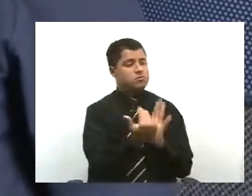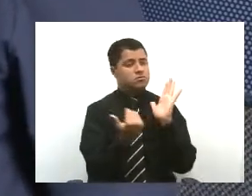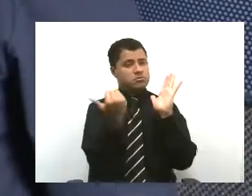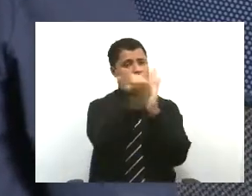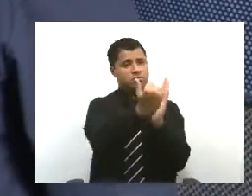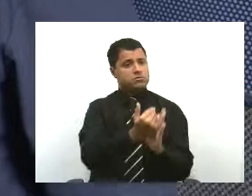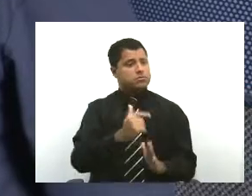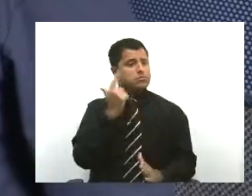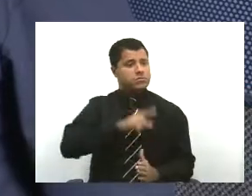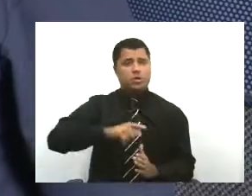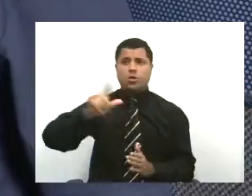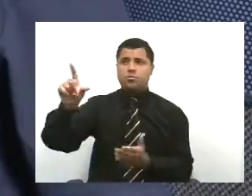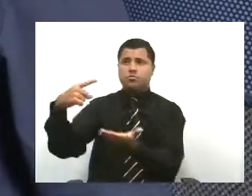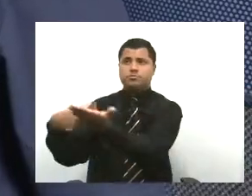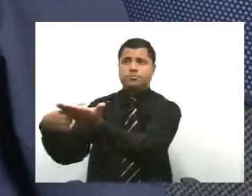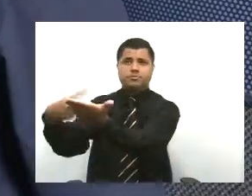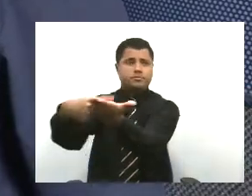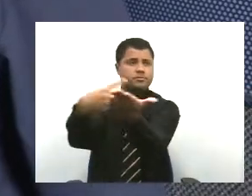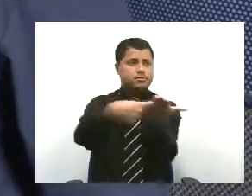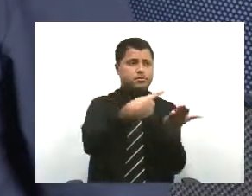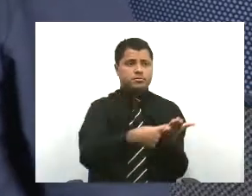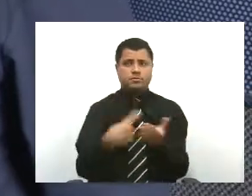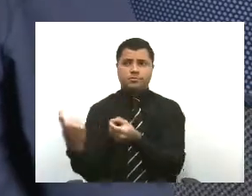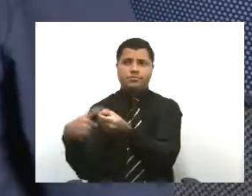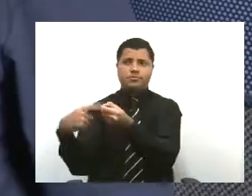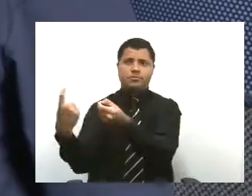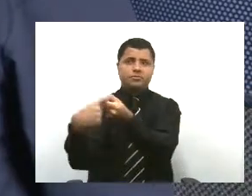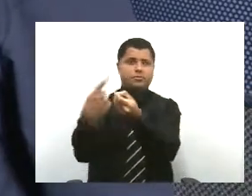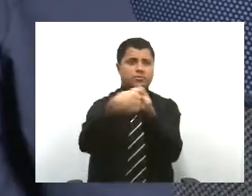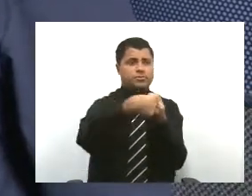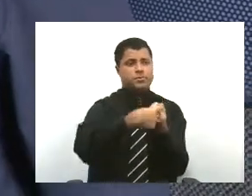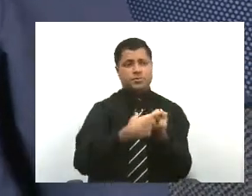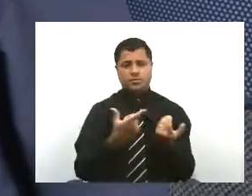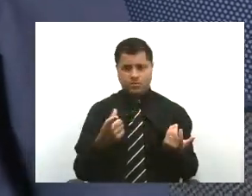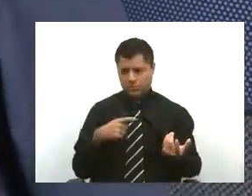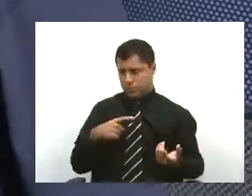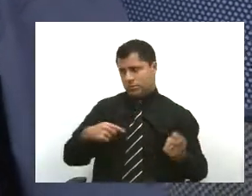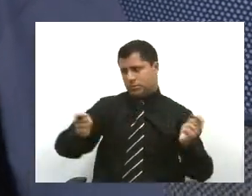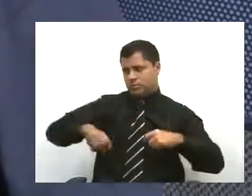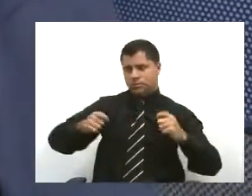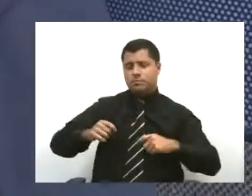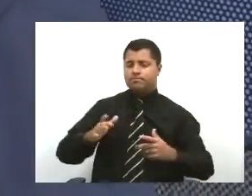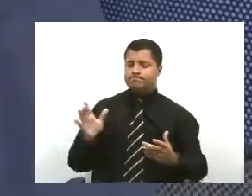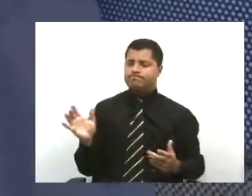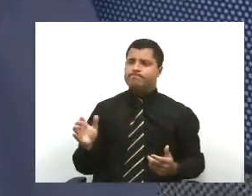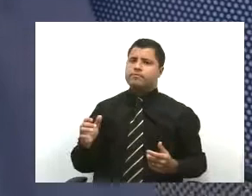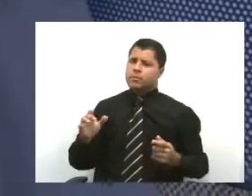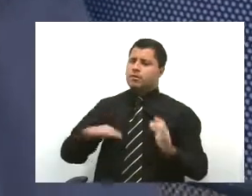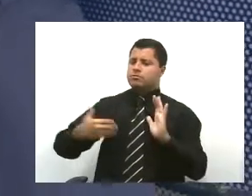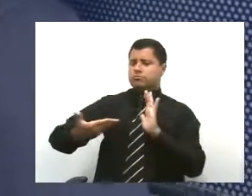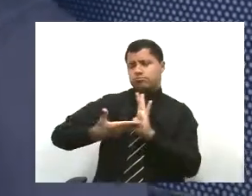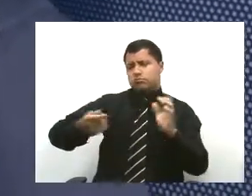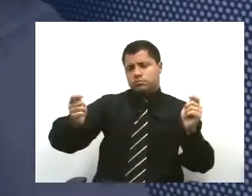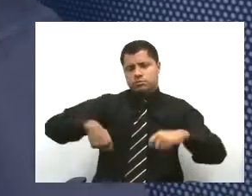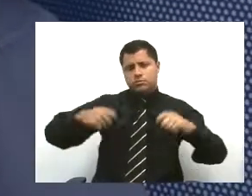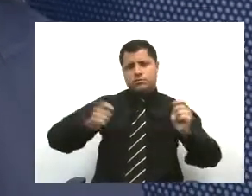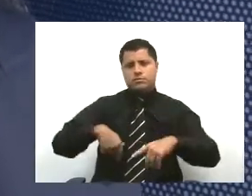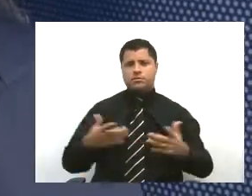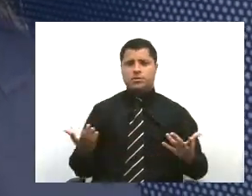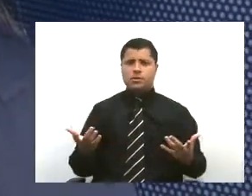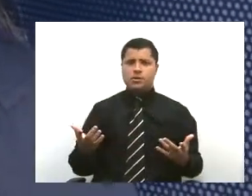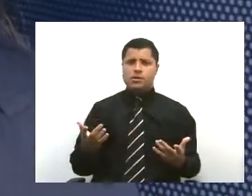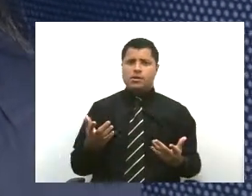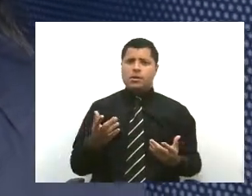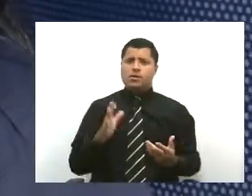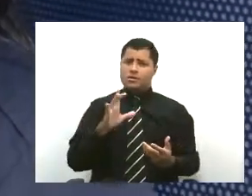fazer parceria, convênio? É possível buscar isso? Ou emenda, que seja? Então, tudo é possível, né? Tudo é necessário. A gente